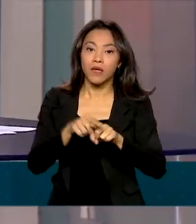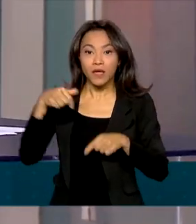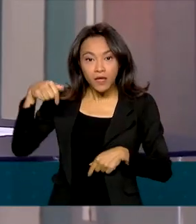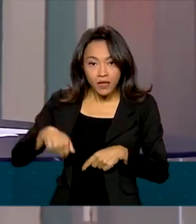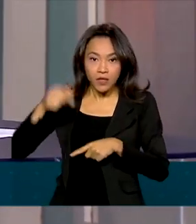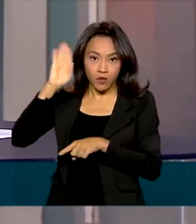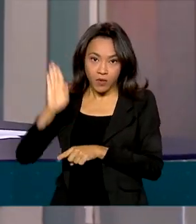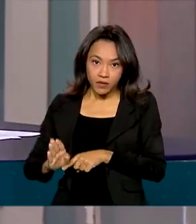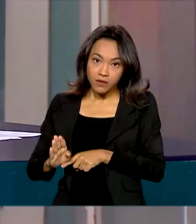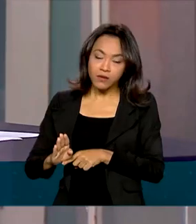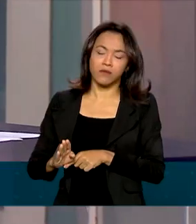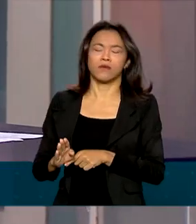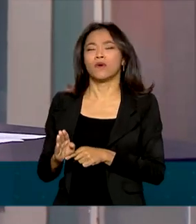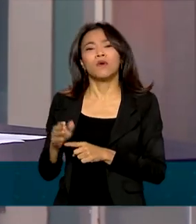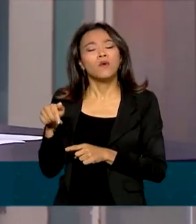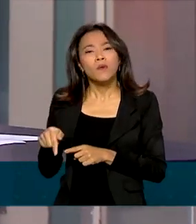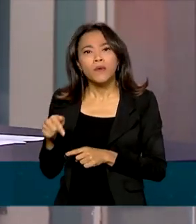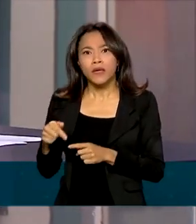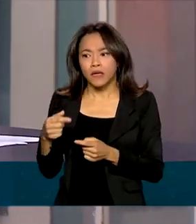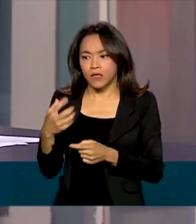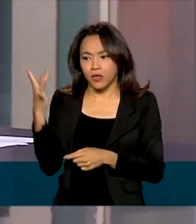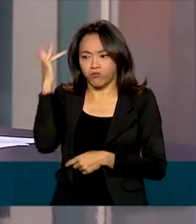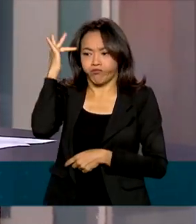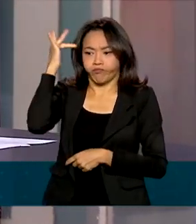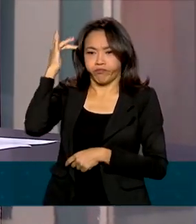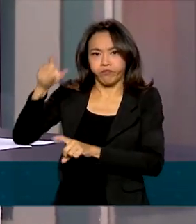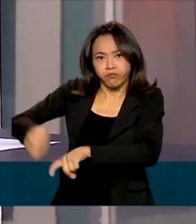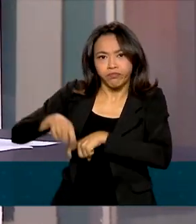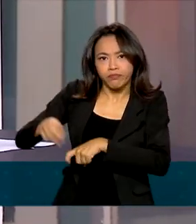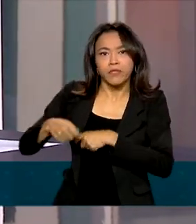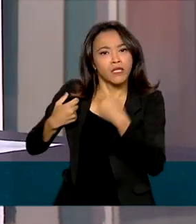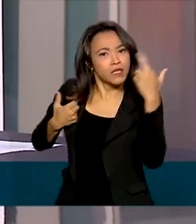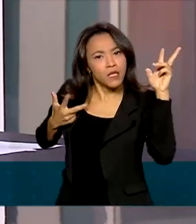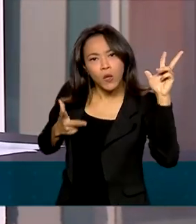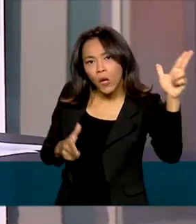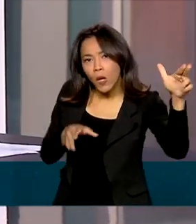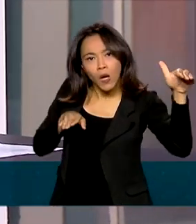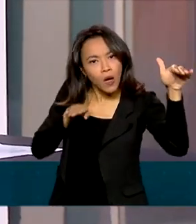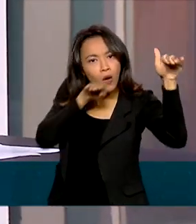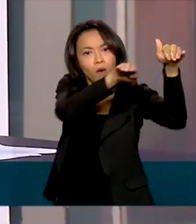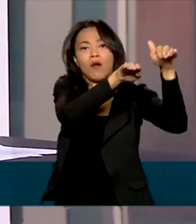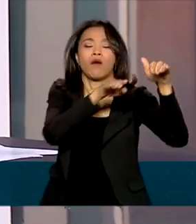essa potência do agro que é, tem que chegar nesses patamares, né, de mais autossuficiência.